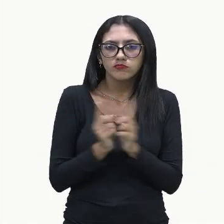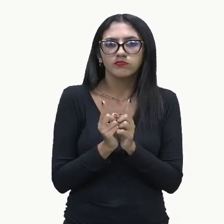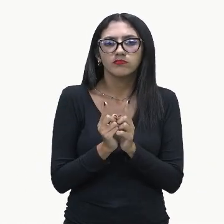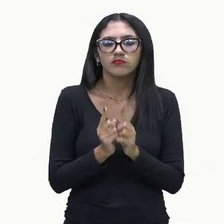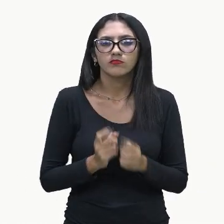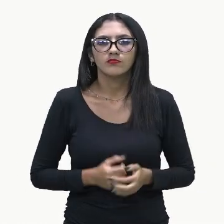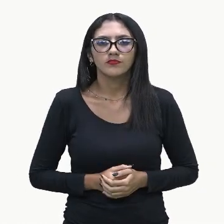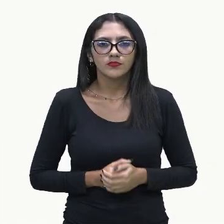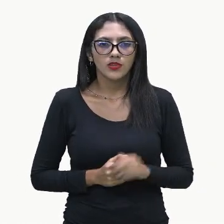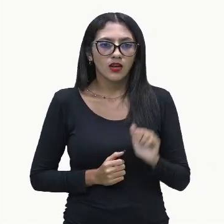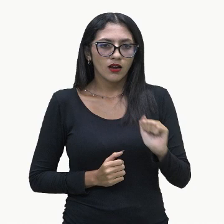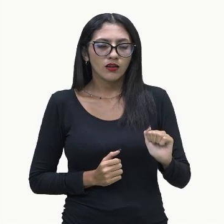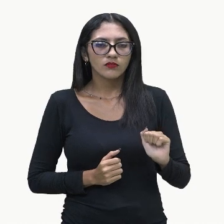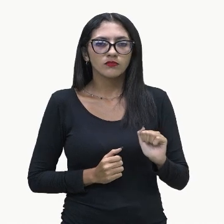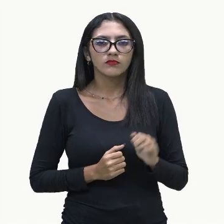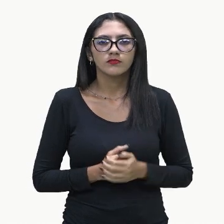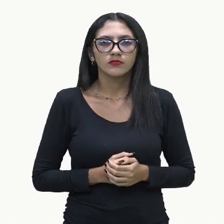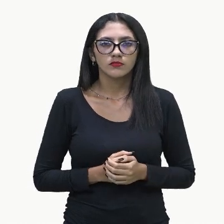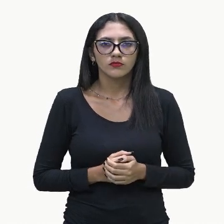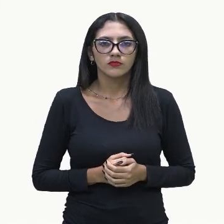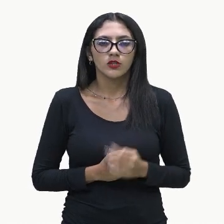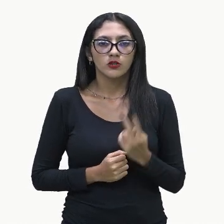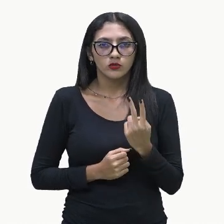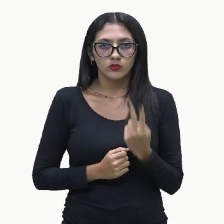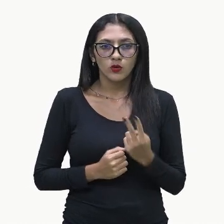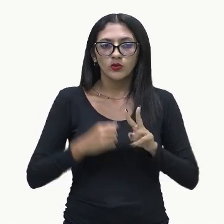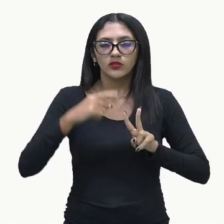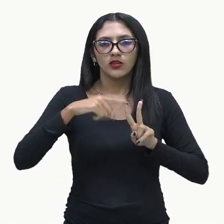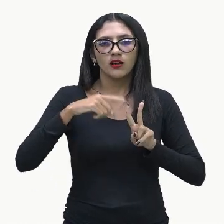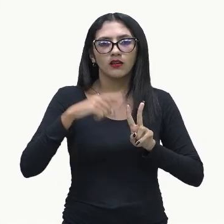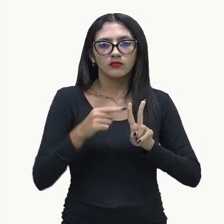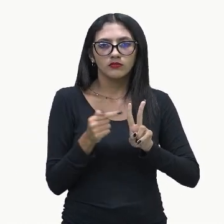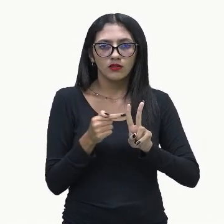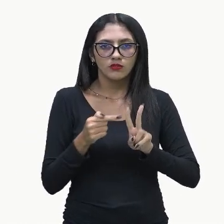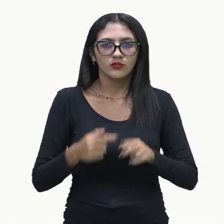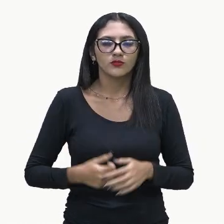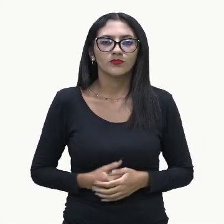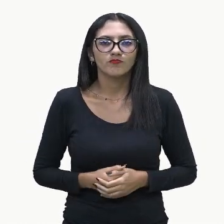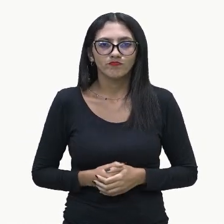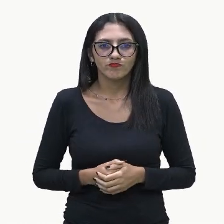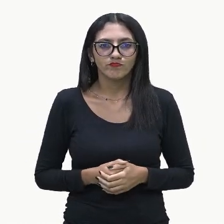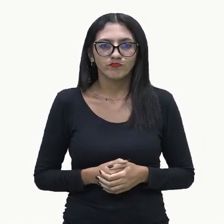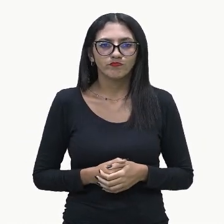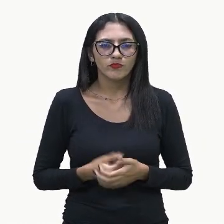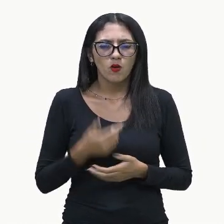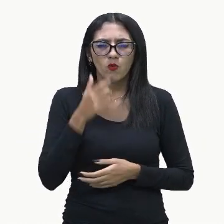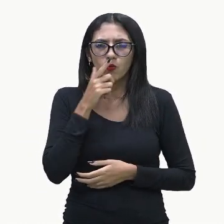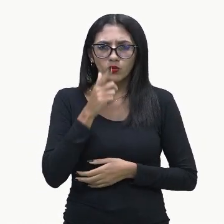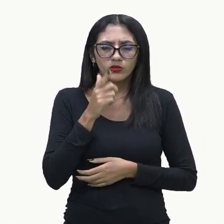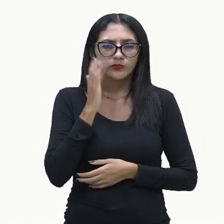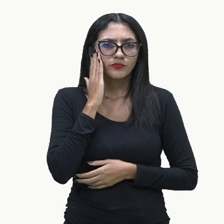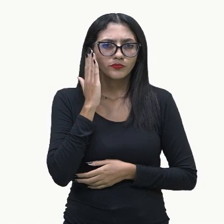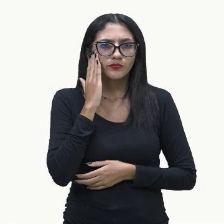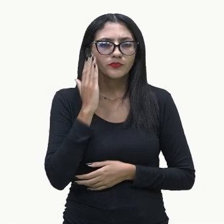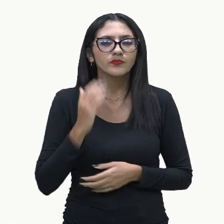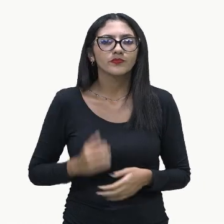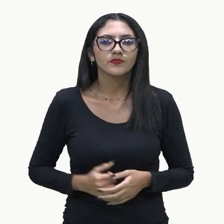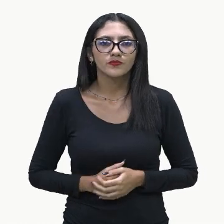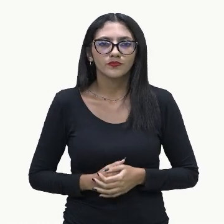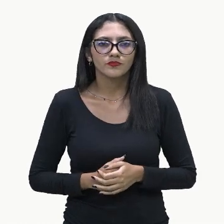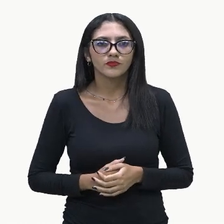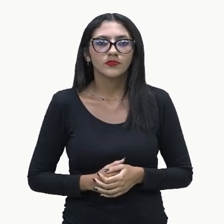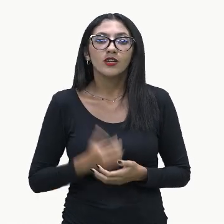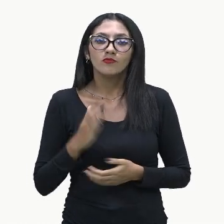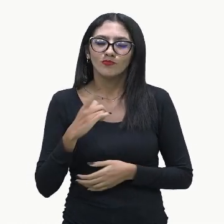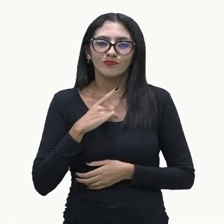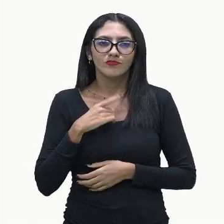a minha 2 raiz de 7. Ok? Deu para entender? E aí a gente aplicou o nosso teorema